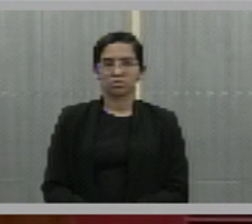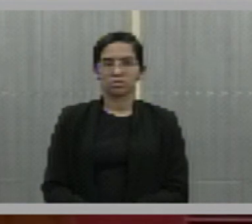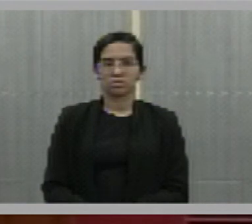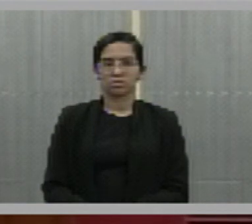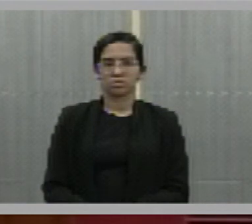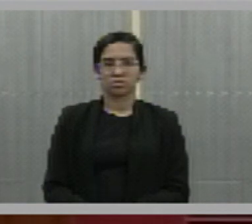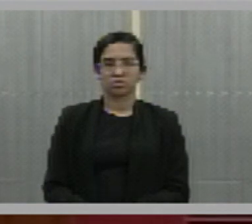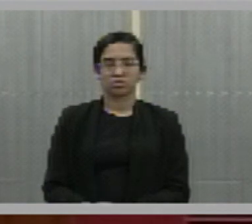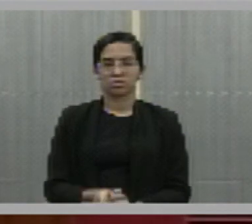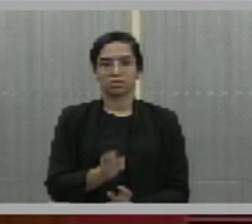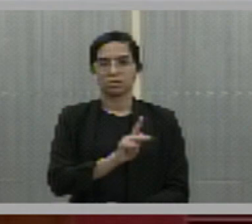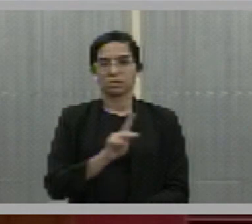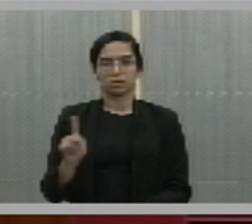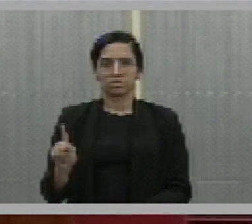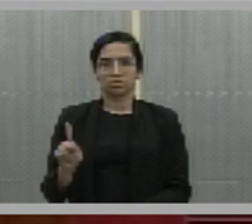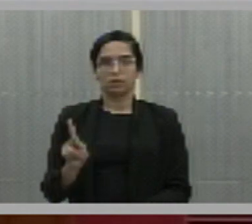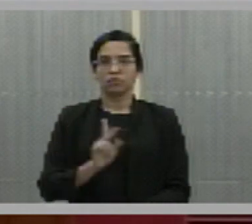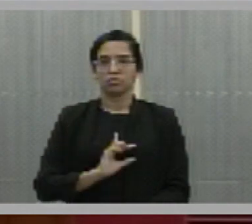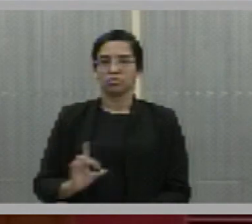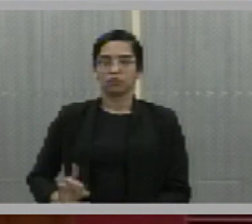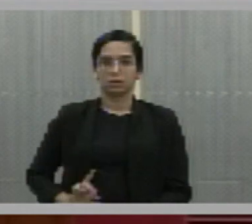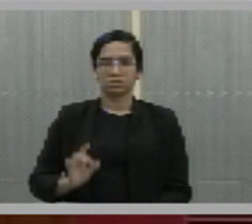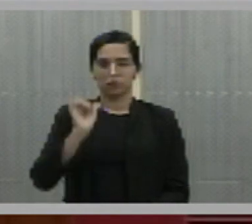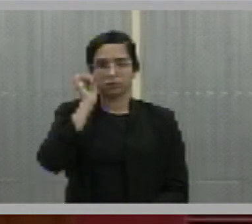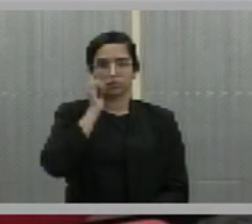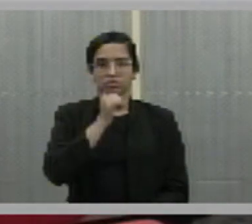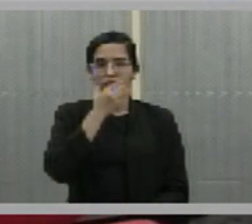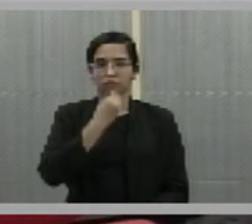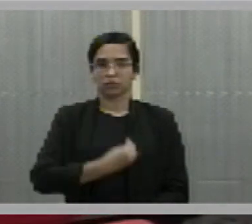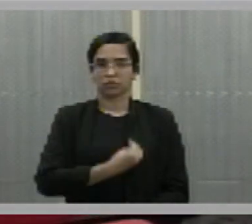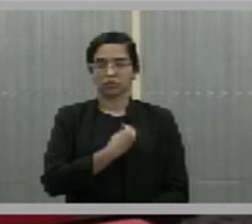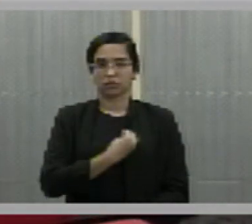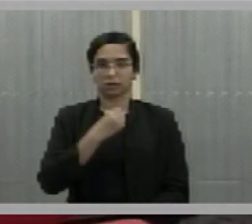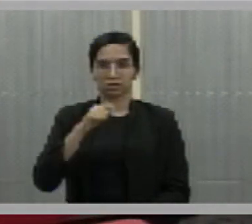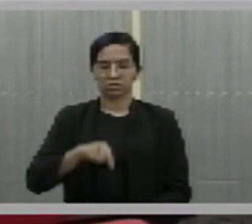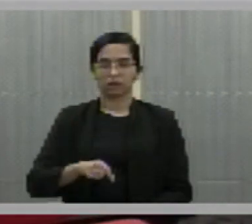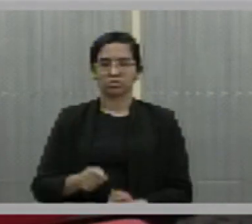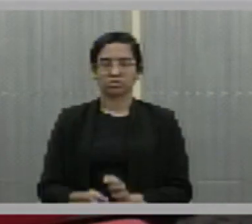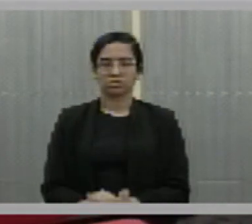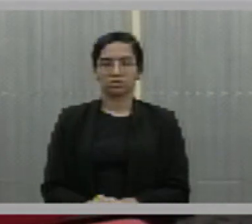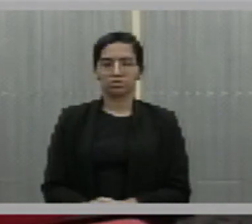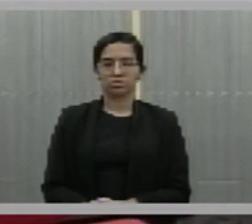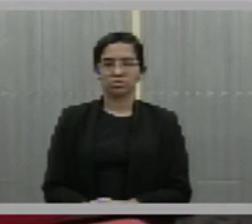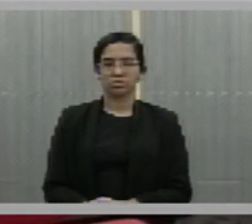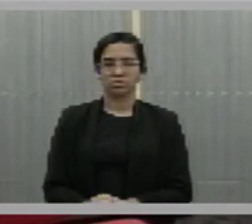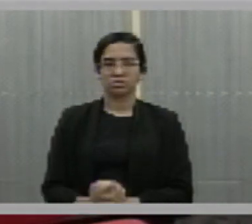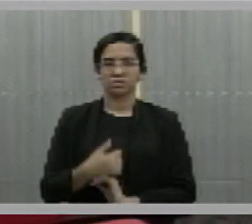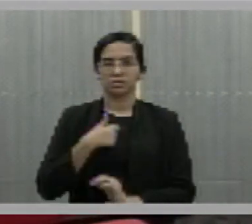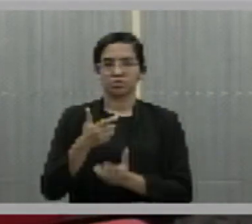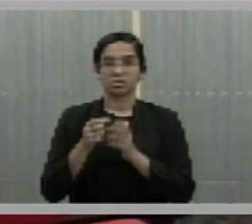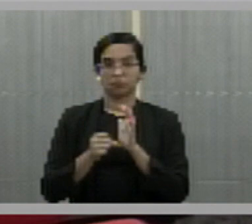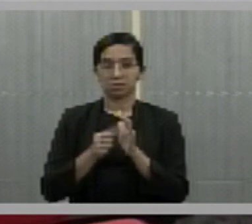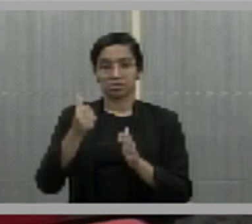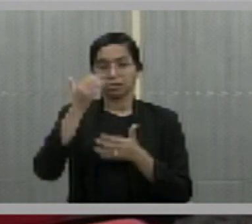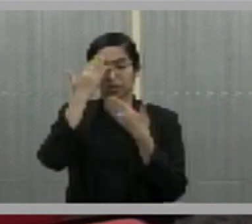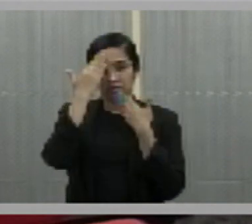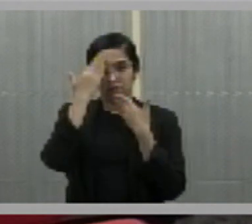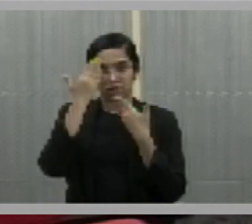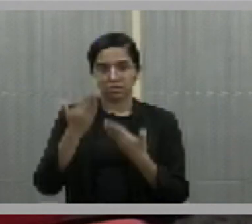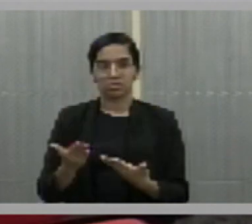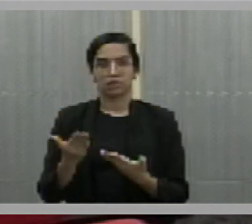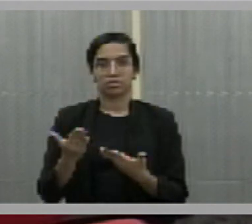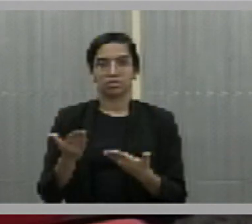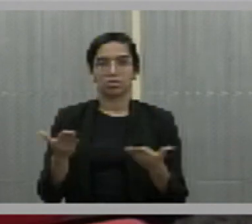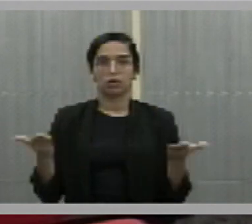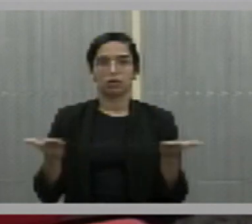Senhor presidente, senhores deputados, senhoras deputadas, queria primeiro agradecer hoje todos